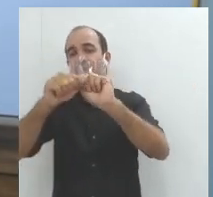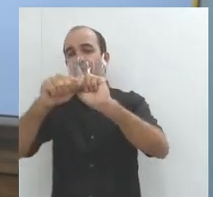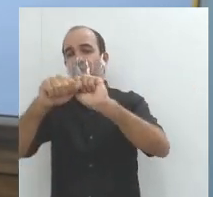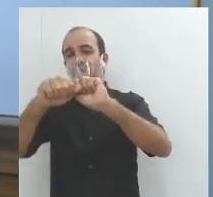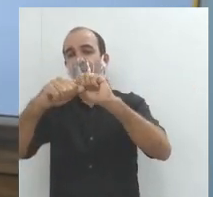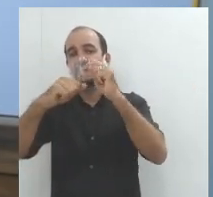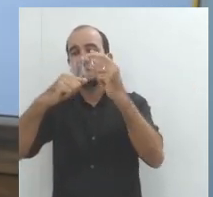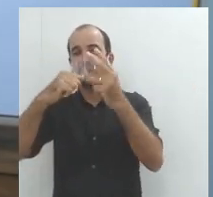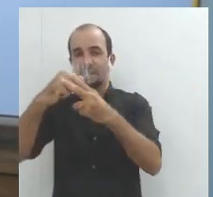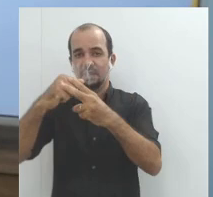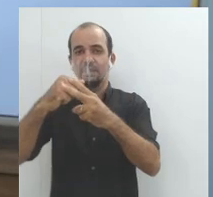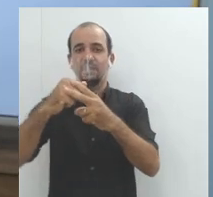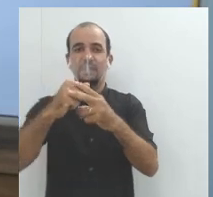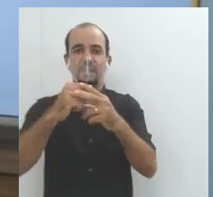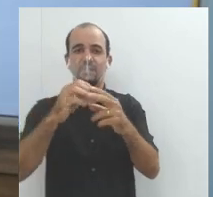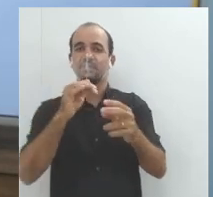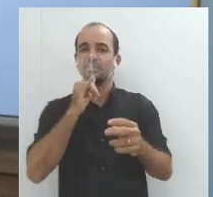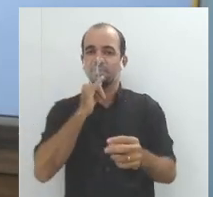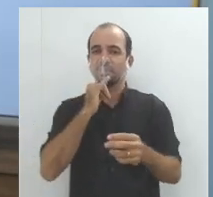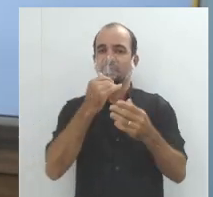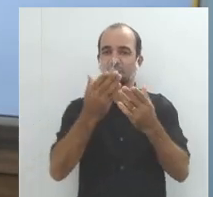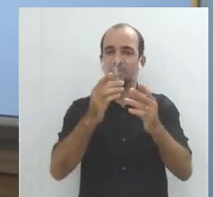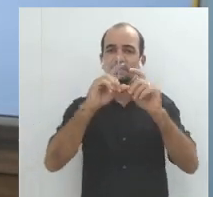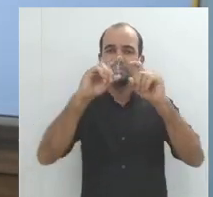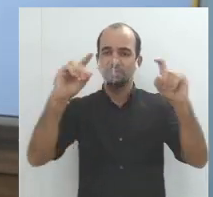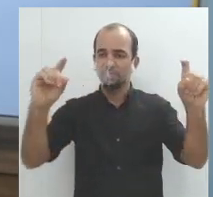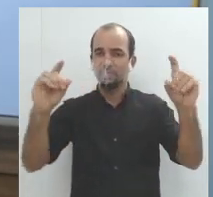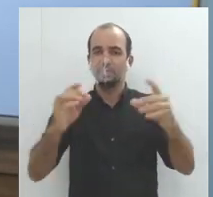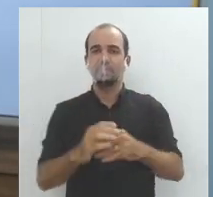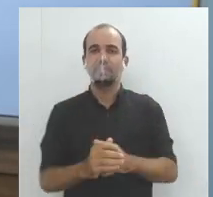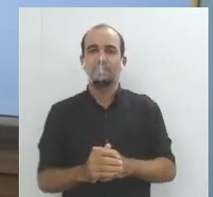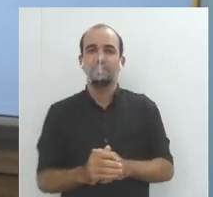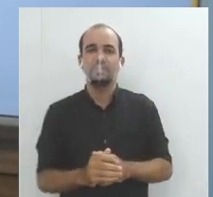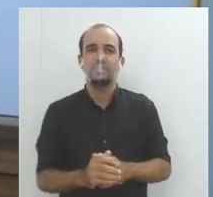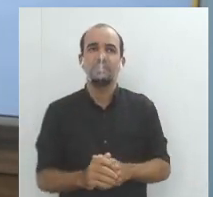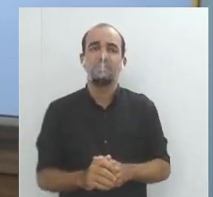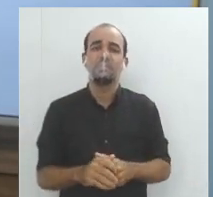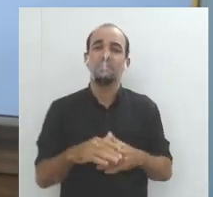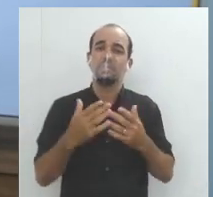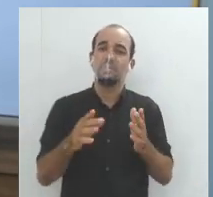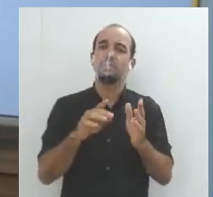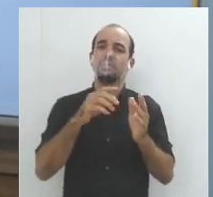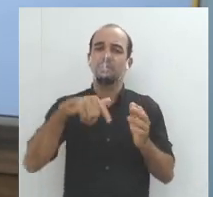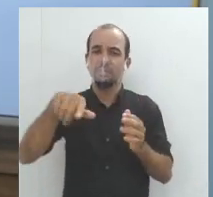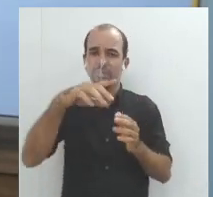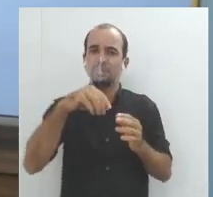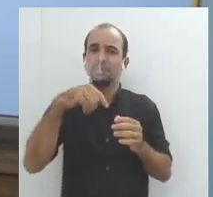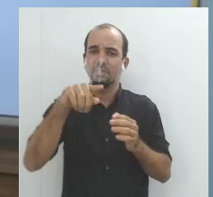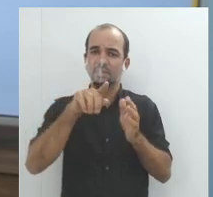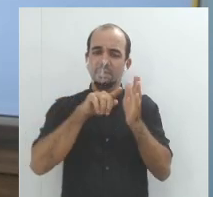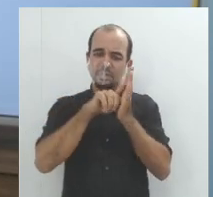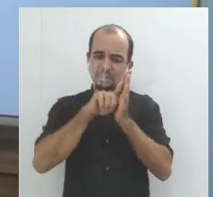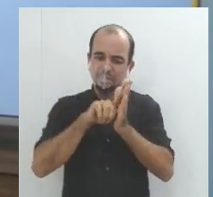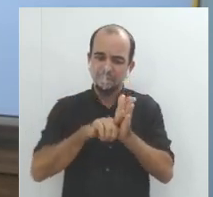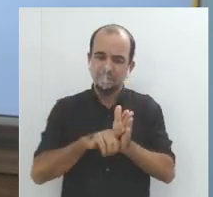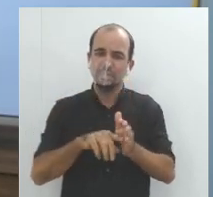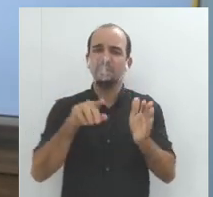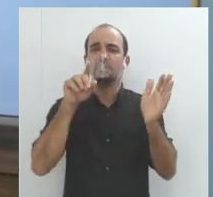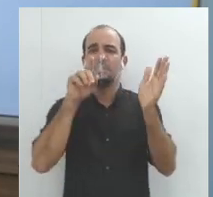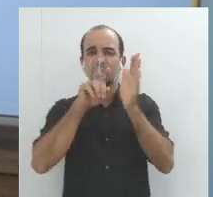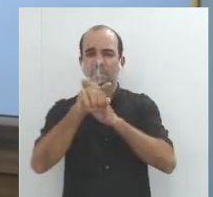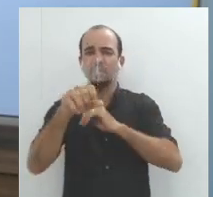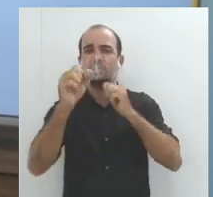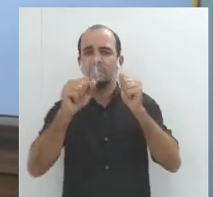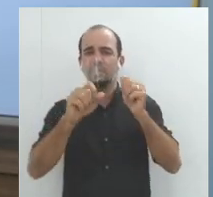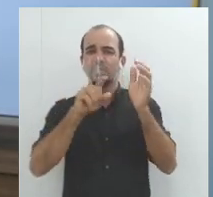peço que você tire, esclareça mais casos como esse com o seu professor, buscando